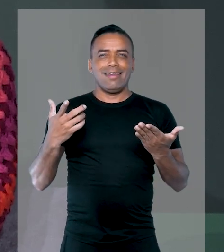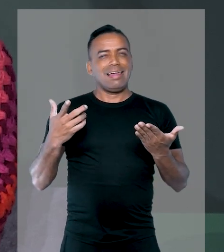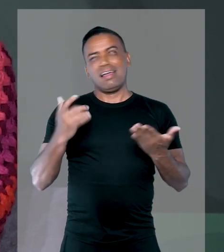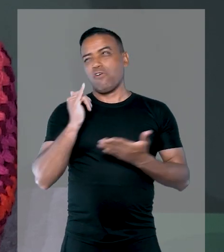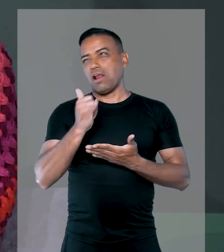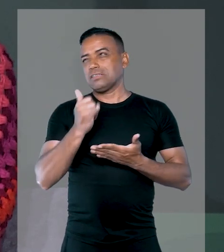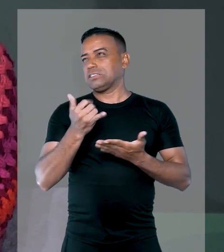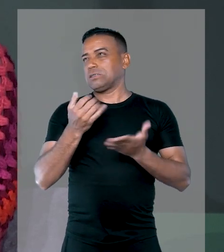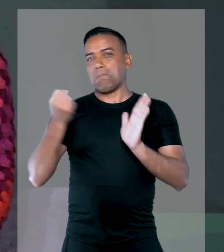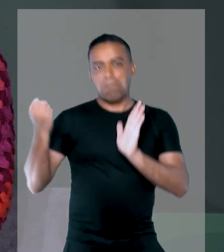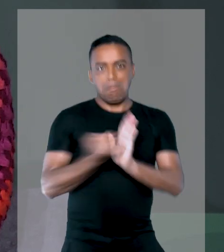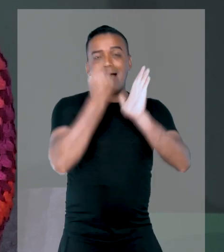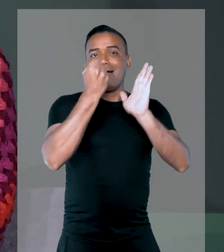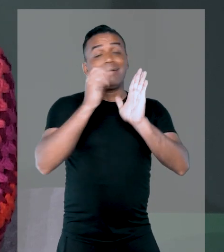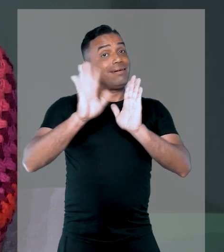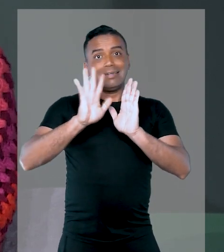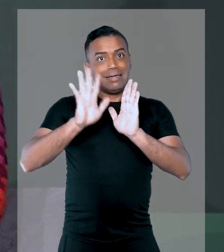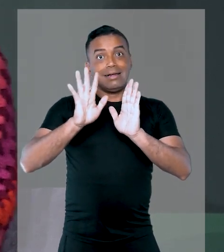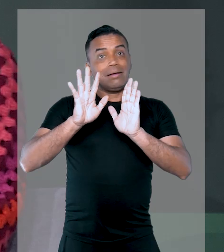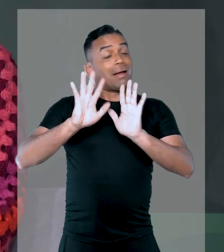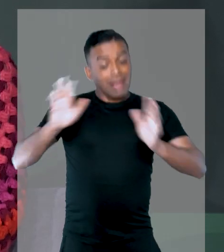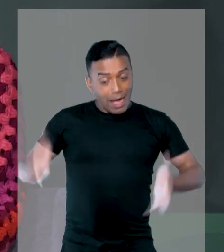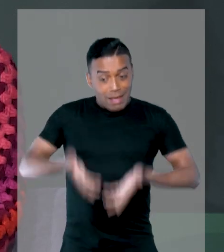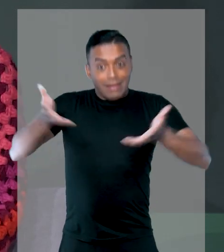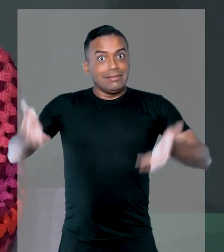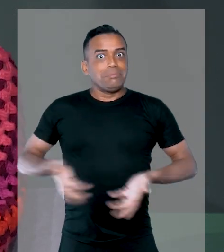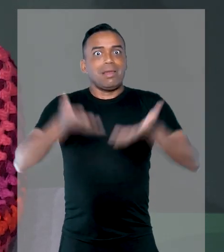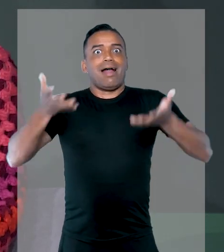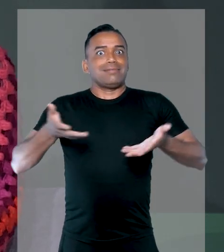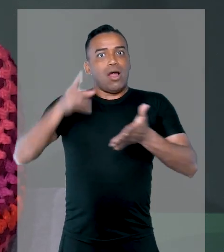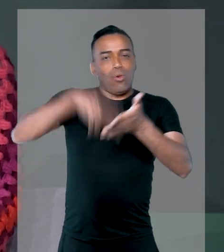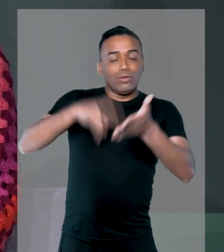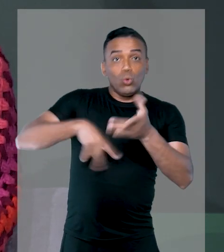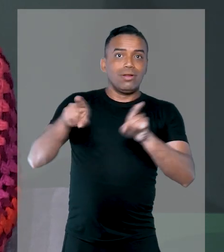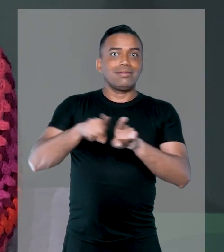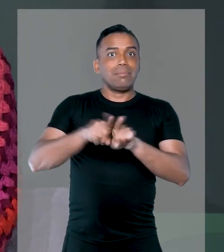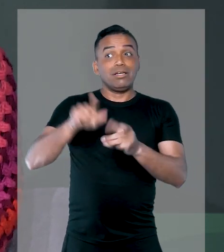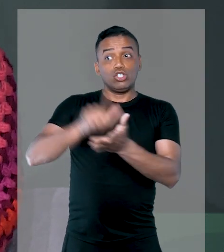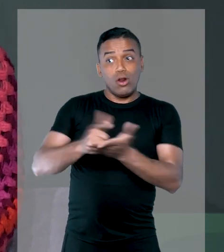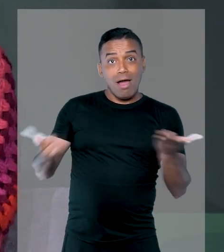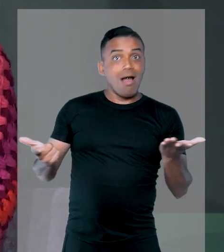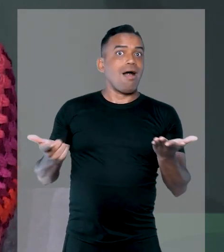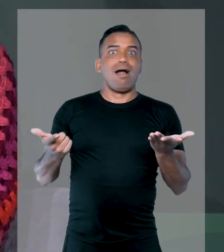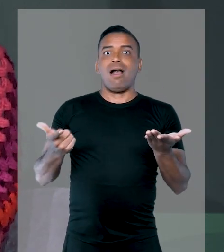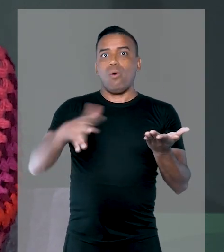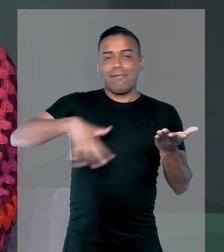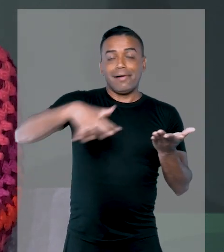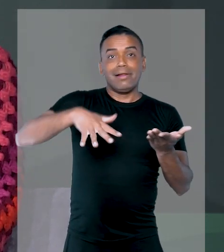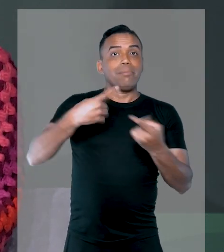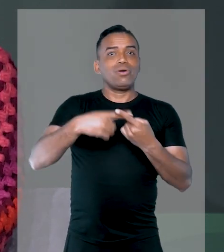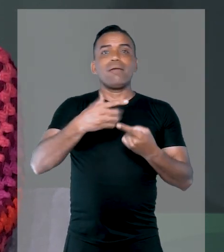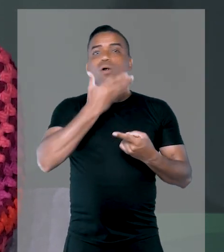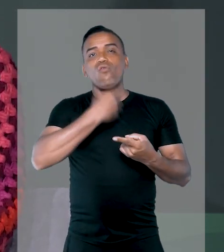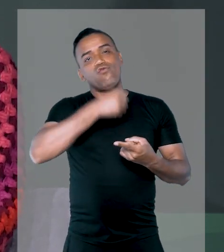não vou dizer marcação, mas essa inspiração pela leitura, e eu digo também depois pelo jornalismo, porque meu avô me dava muito jornal para ler, é